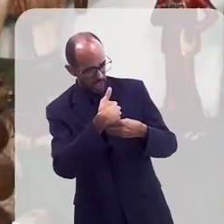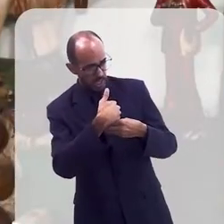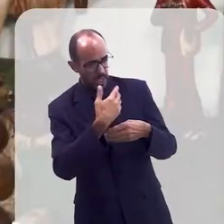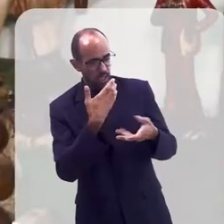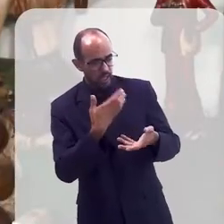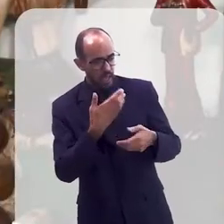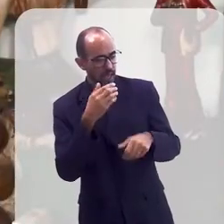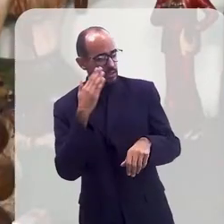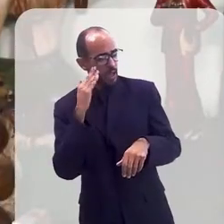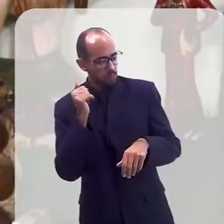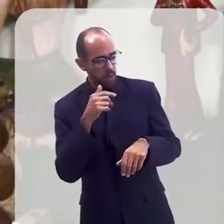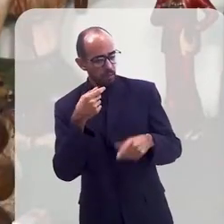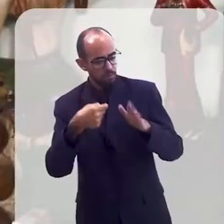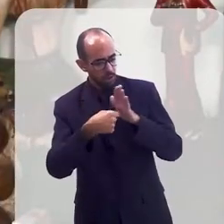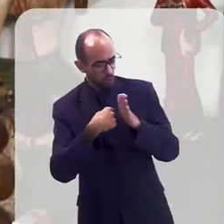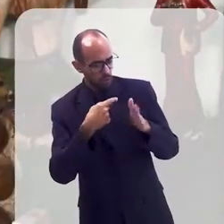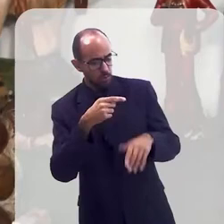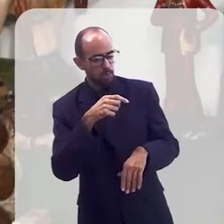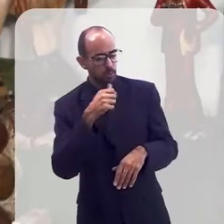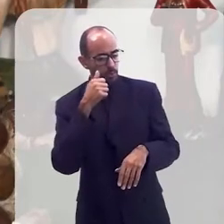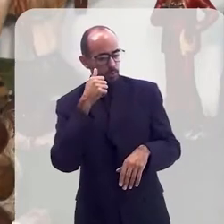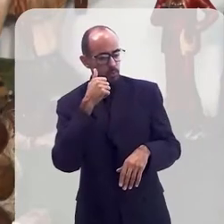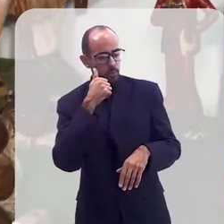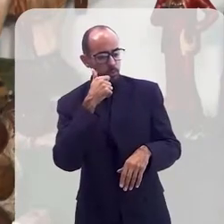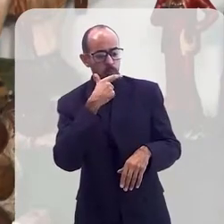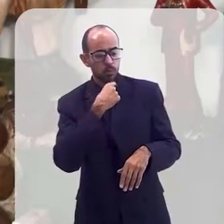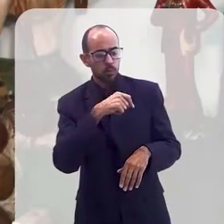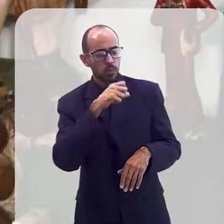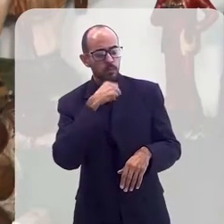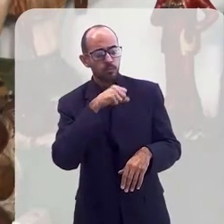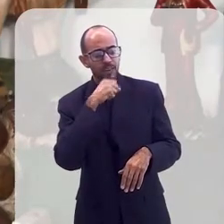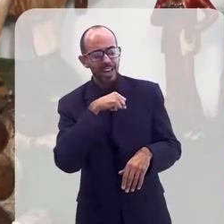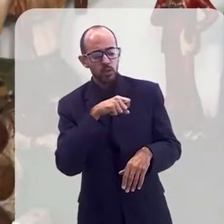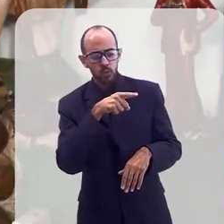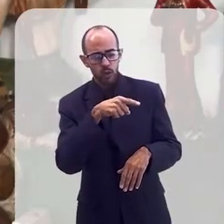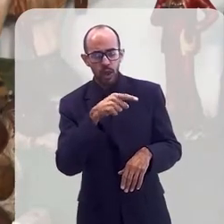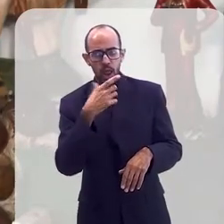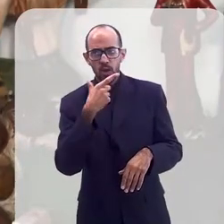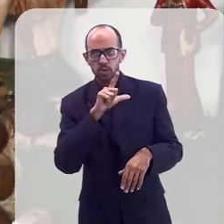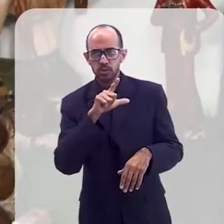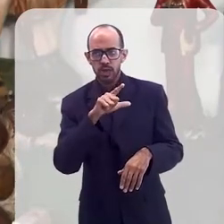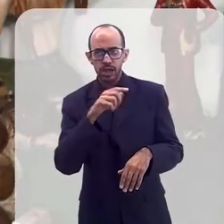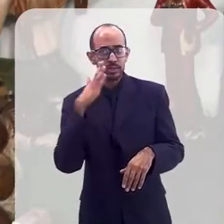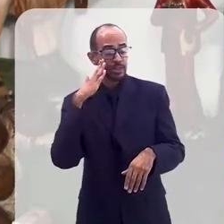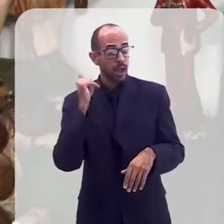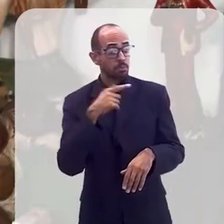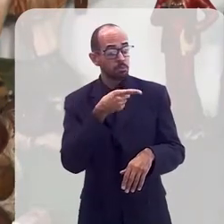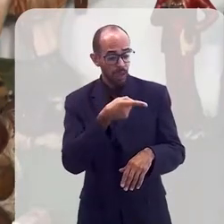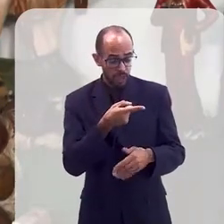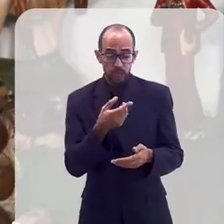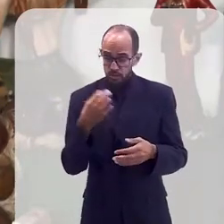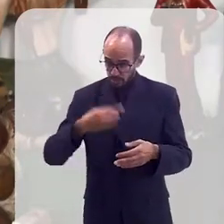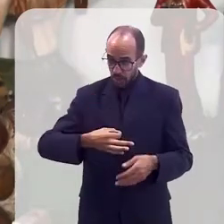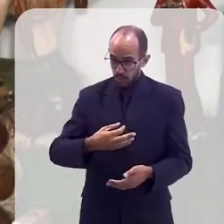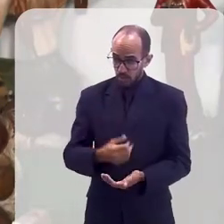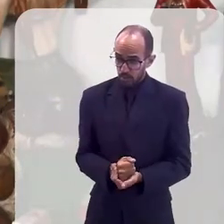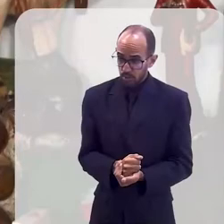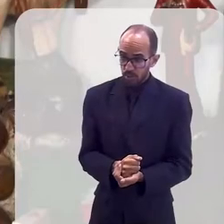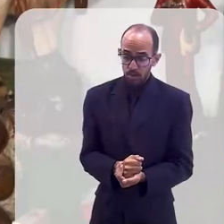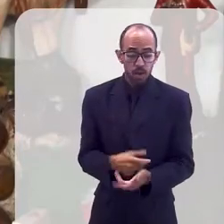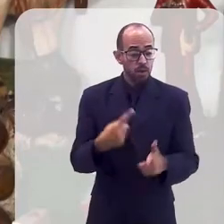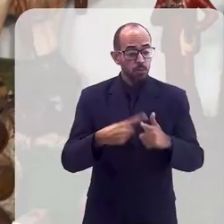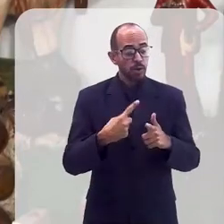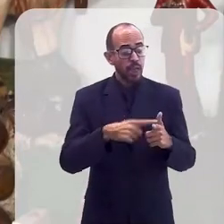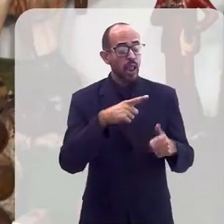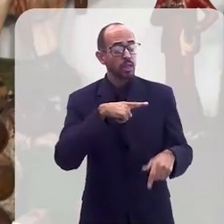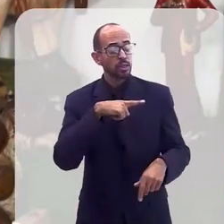se consulta com um preto velho, ela consegue ouvir. Ela fala, mas ela ouve. Sim.